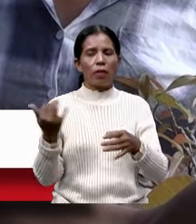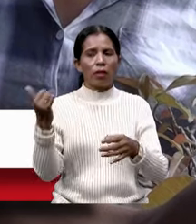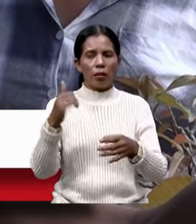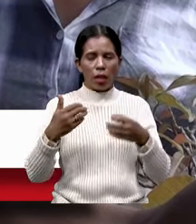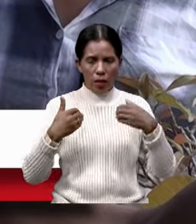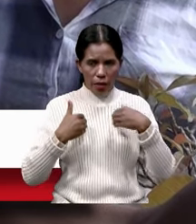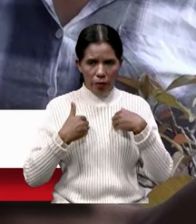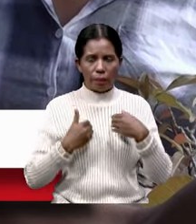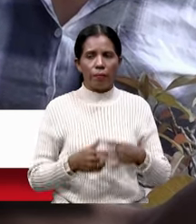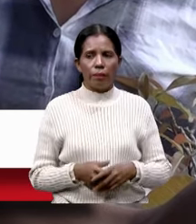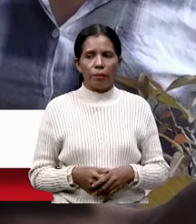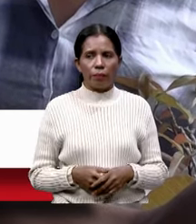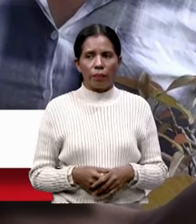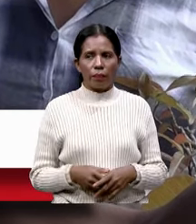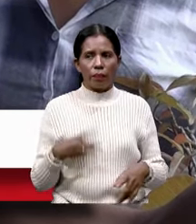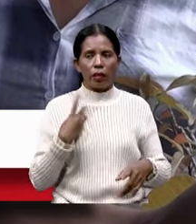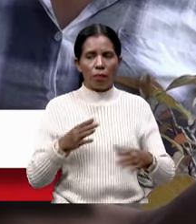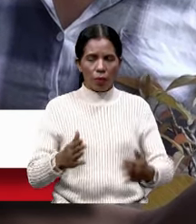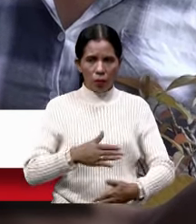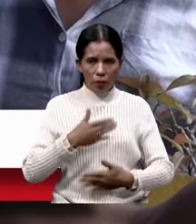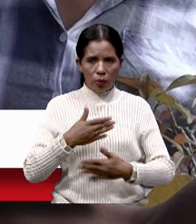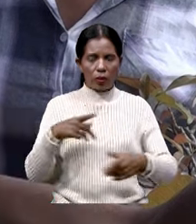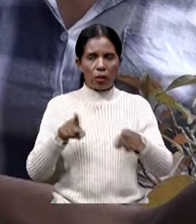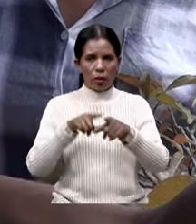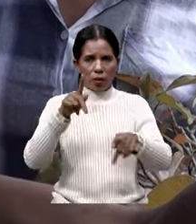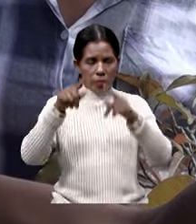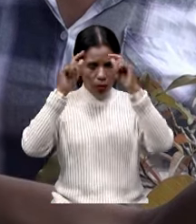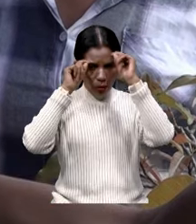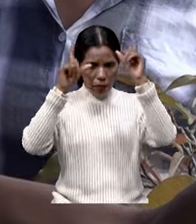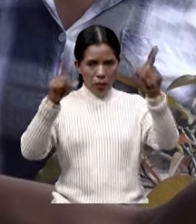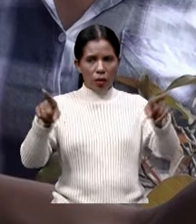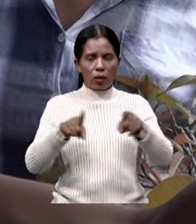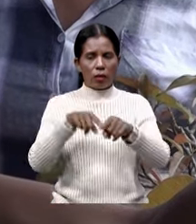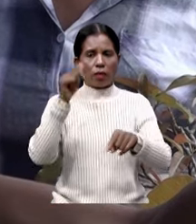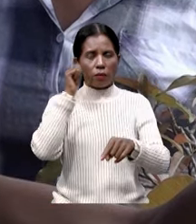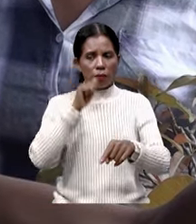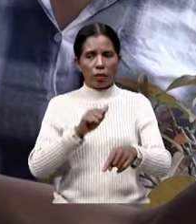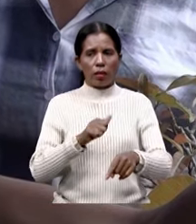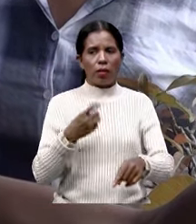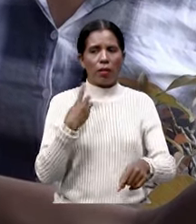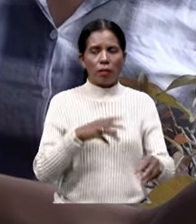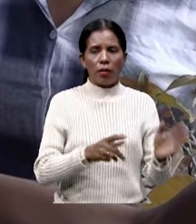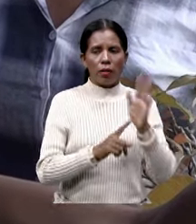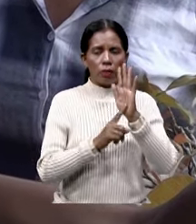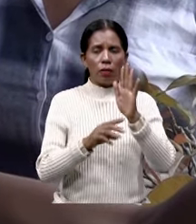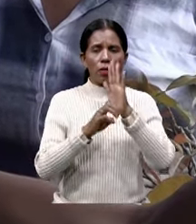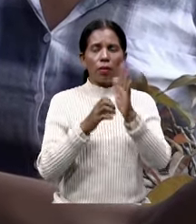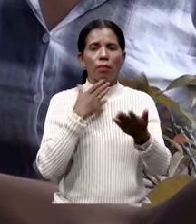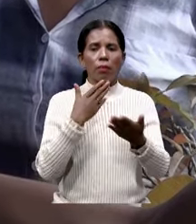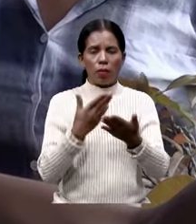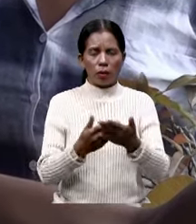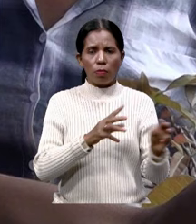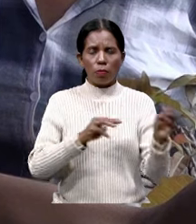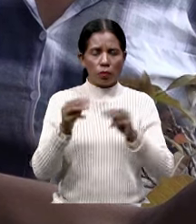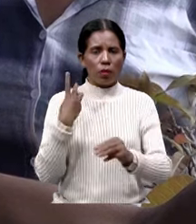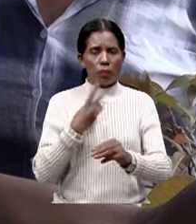ona a mim contente a nesta Timoruan a nesta mosfeto tamba idene bele motiva a mim o exato bele hadia